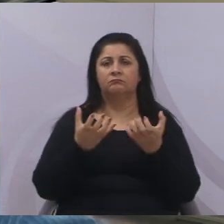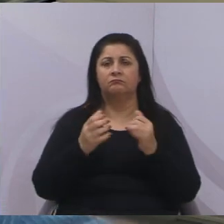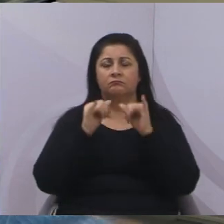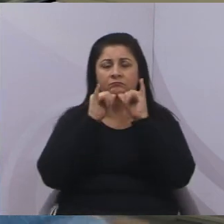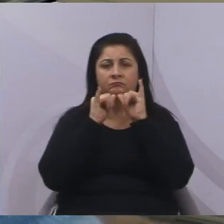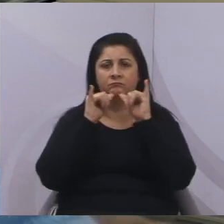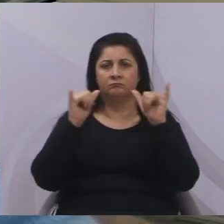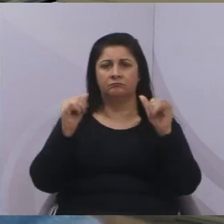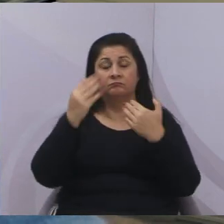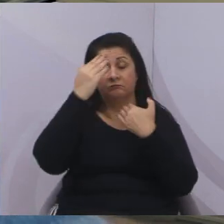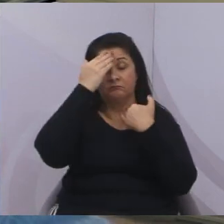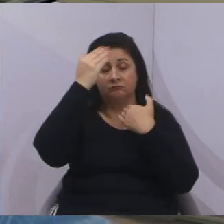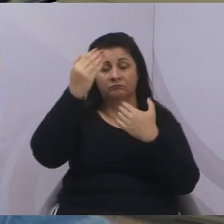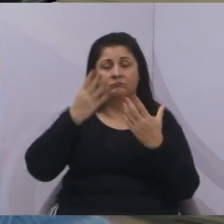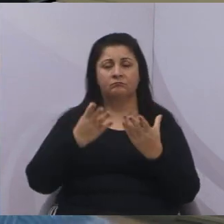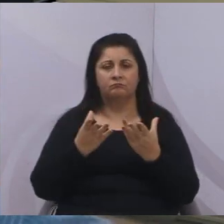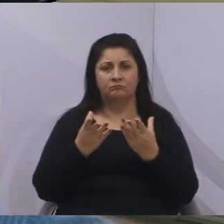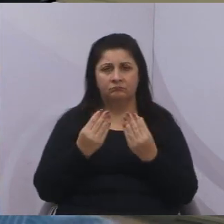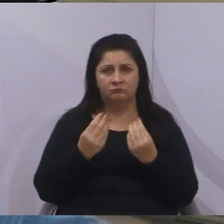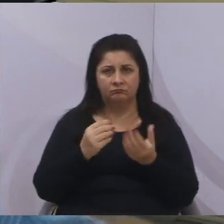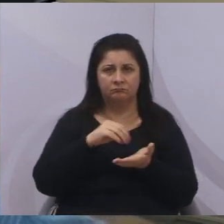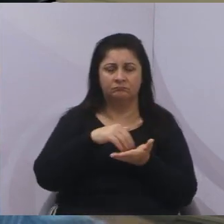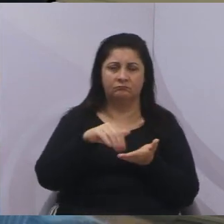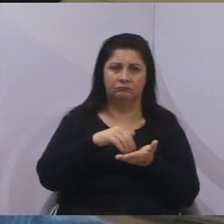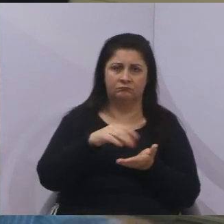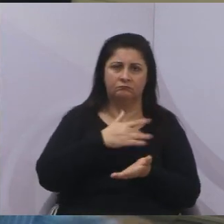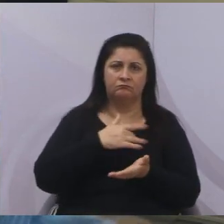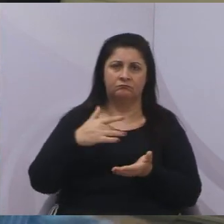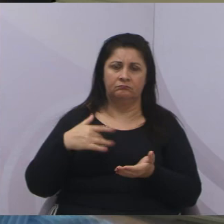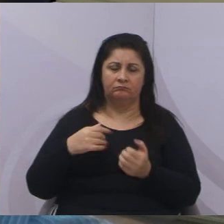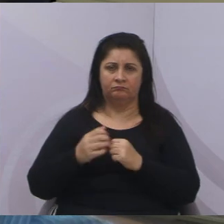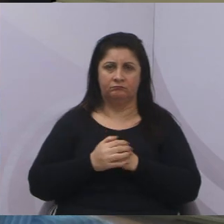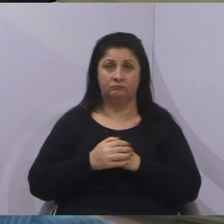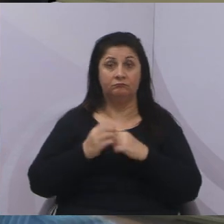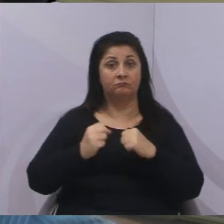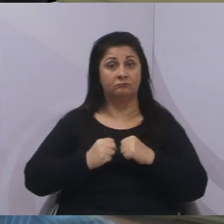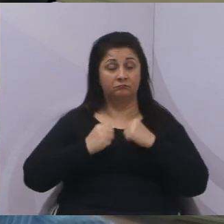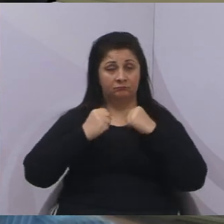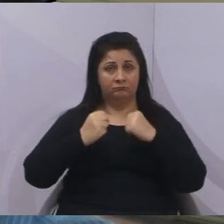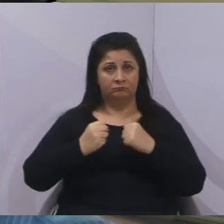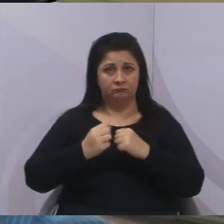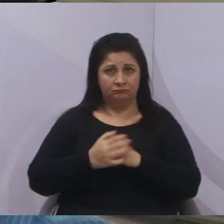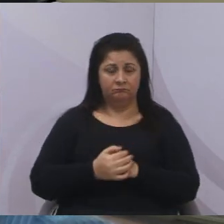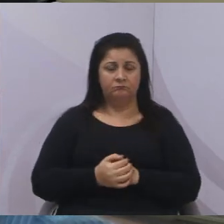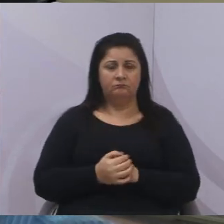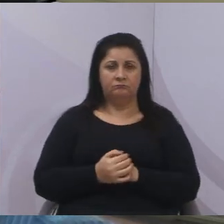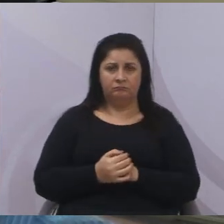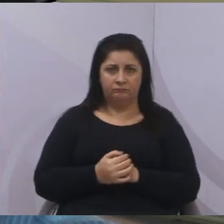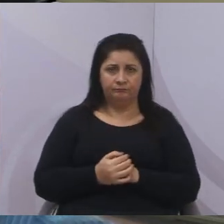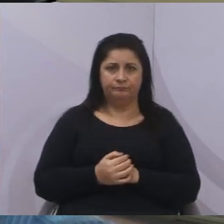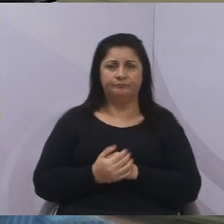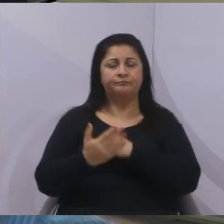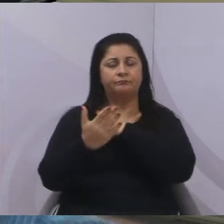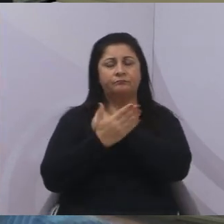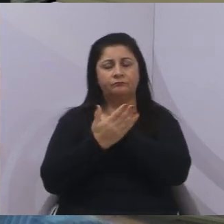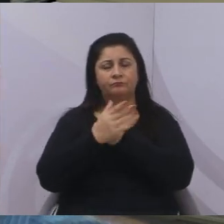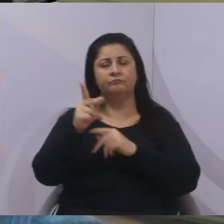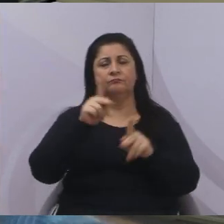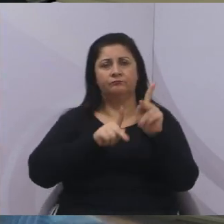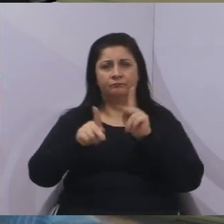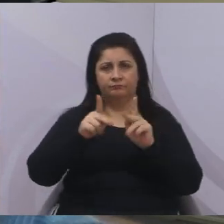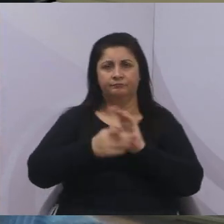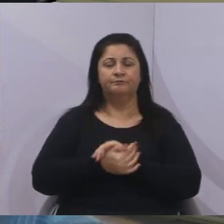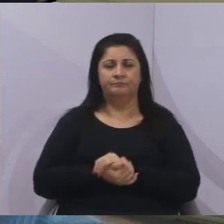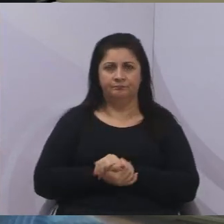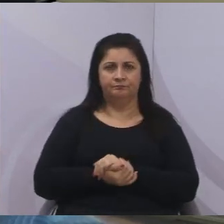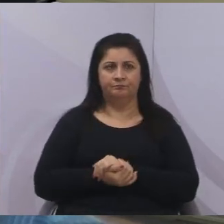vocês, quero agradecer muito a Secretaria de Saúde, a força que tem me dado e a força que tem dado para a nossa população da cidade de